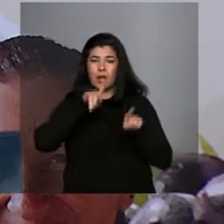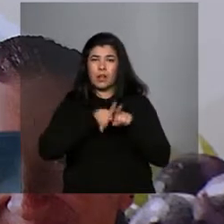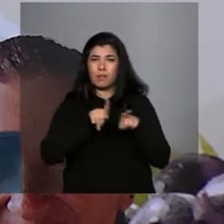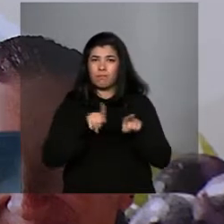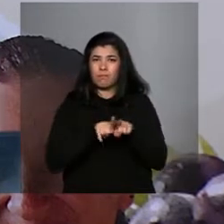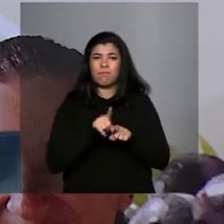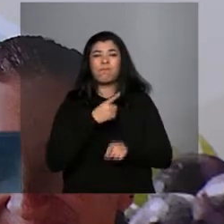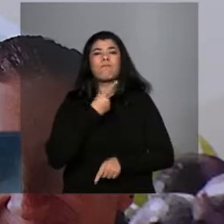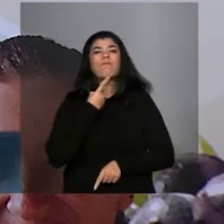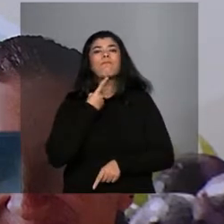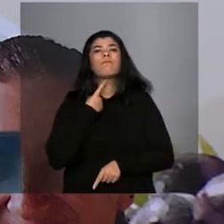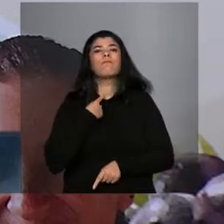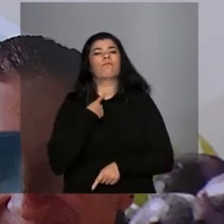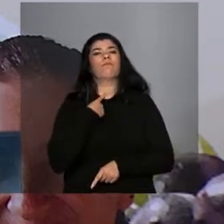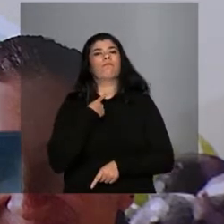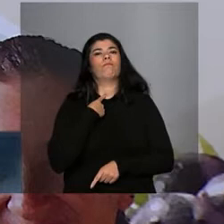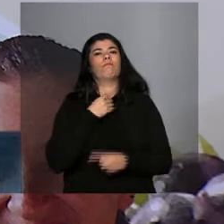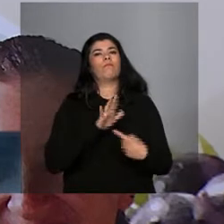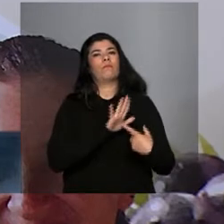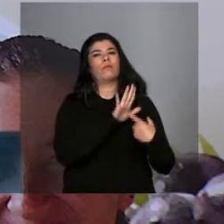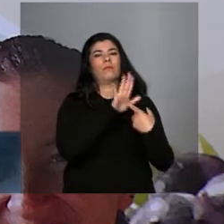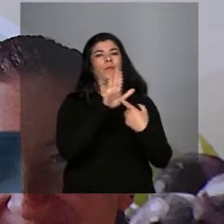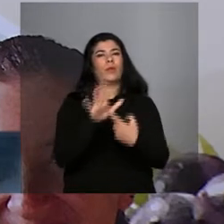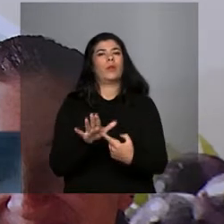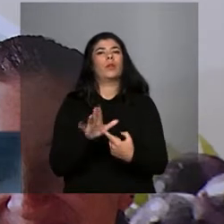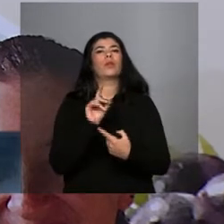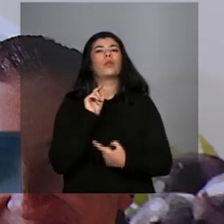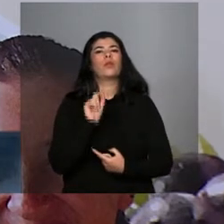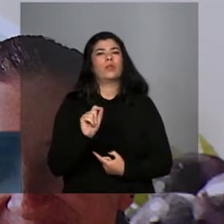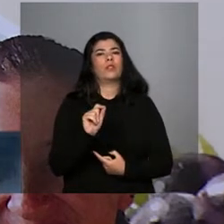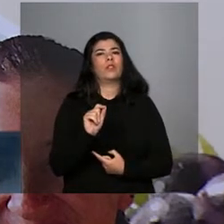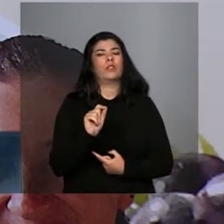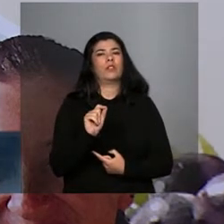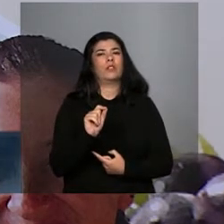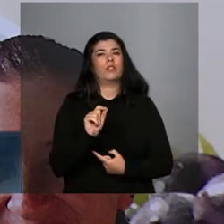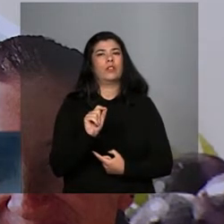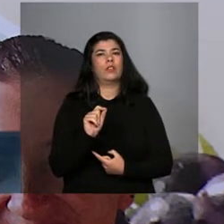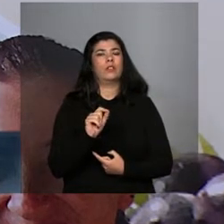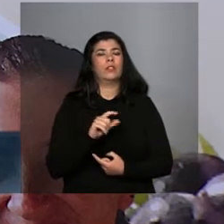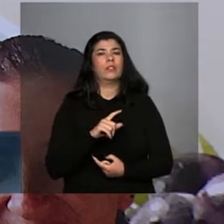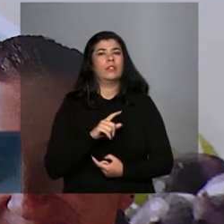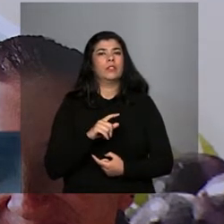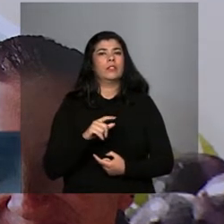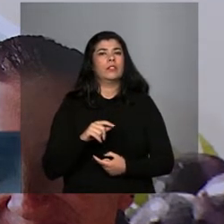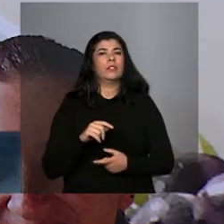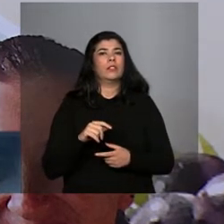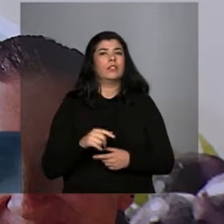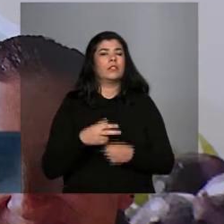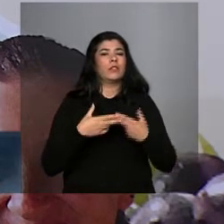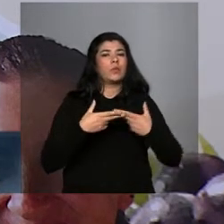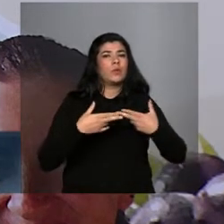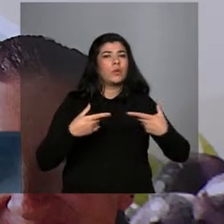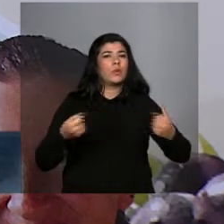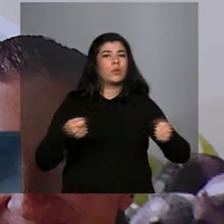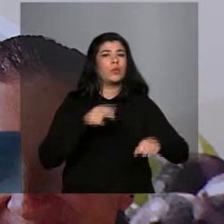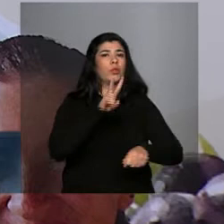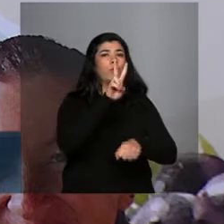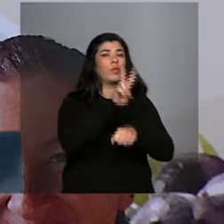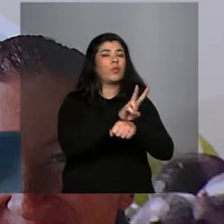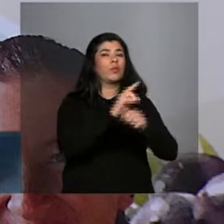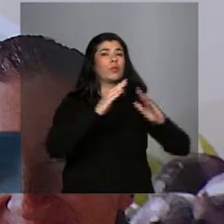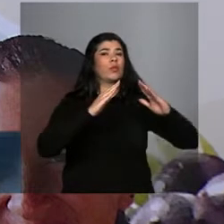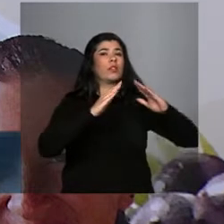de mostrar que a questão da proteção da nossa